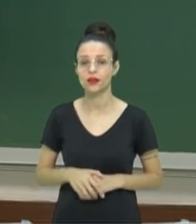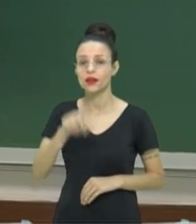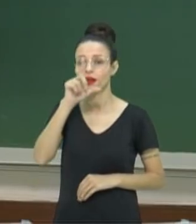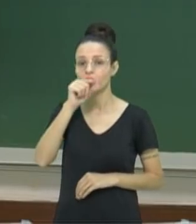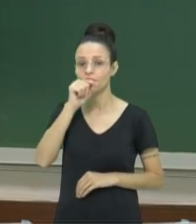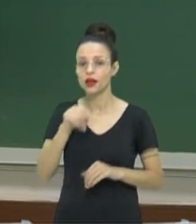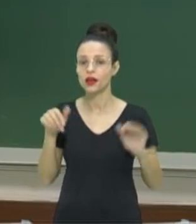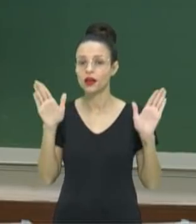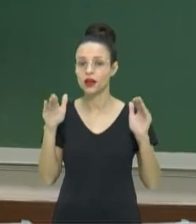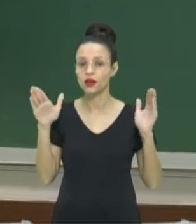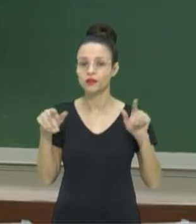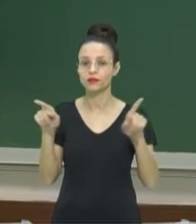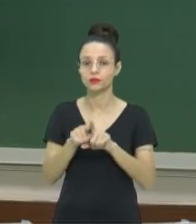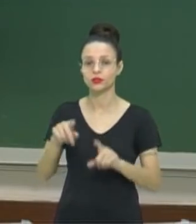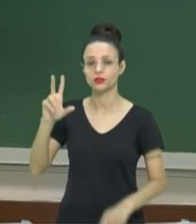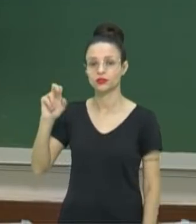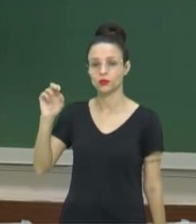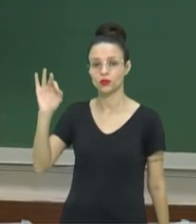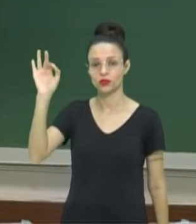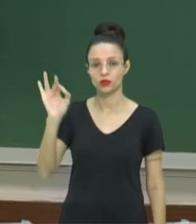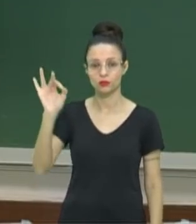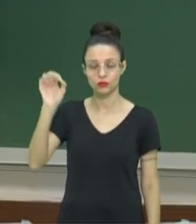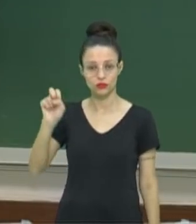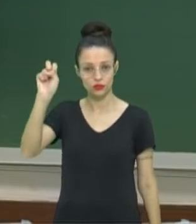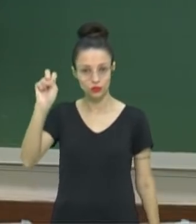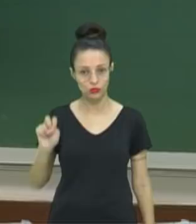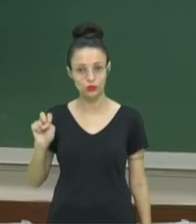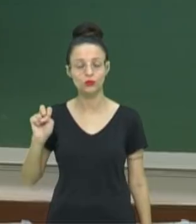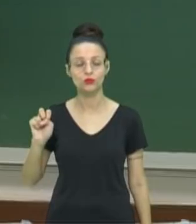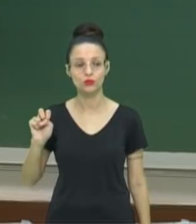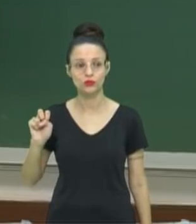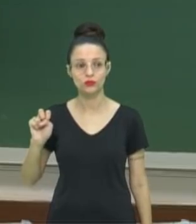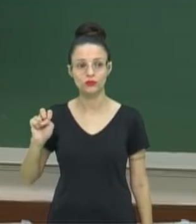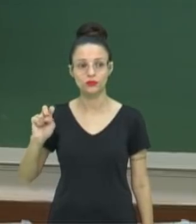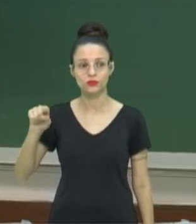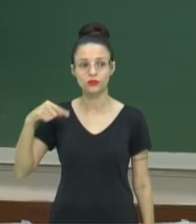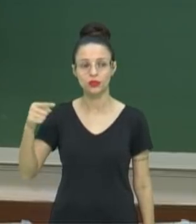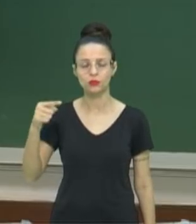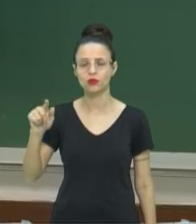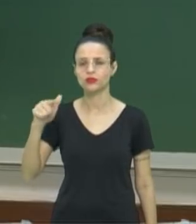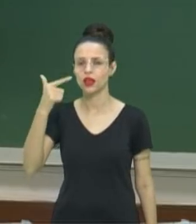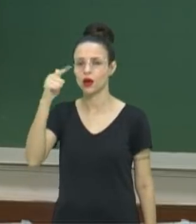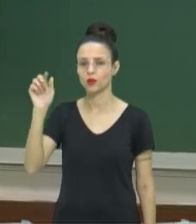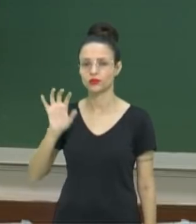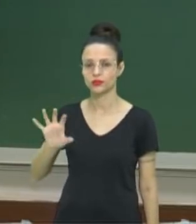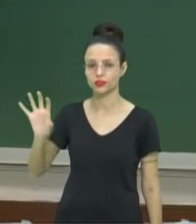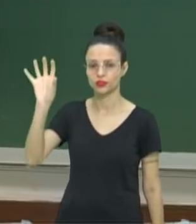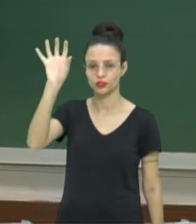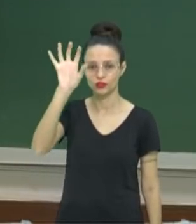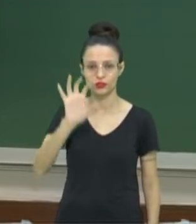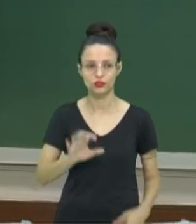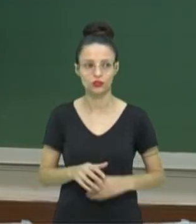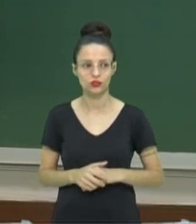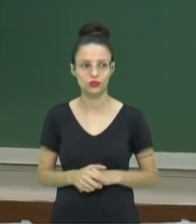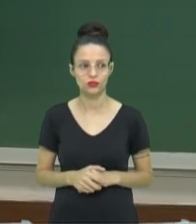aves, nós vamos ter 50% de participação da região Sul e depois ali seguido das outras